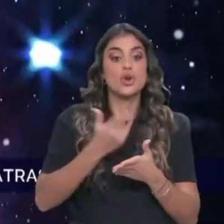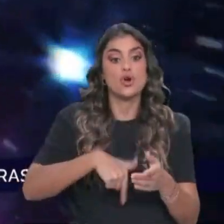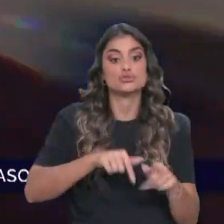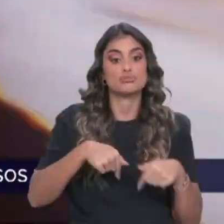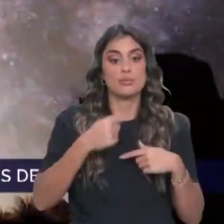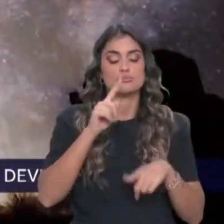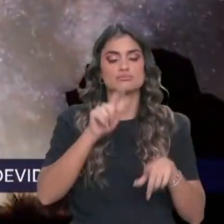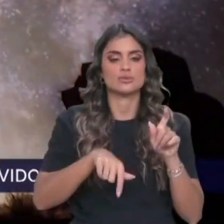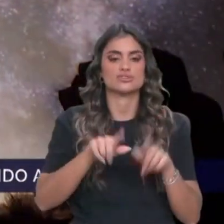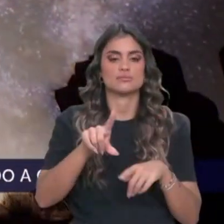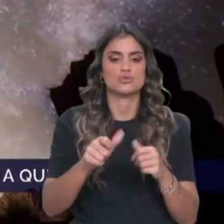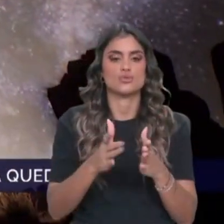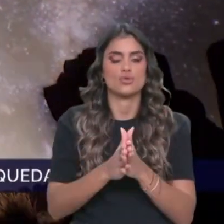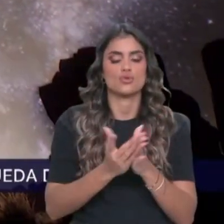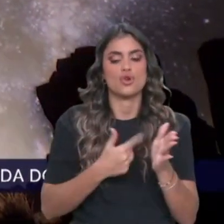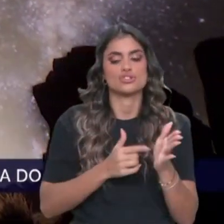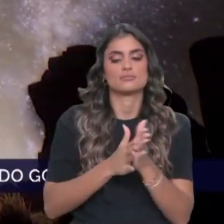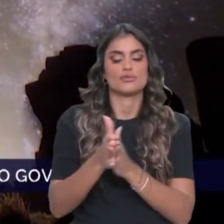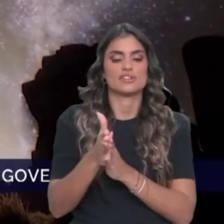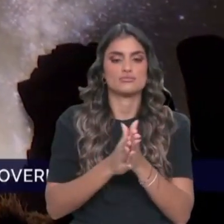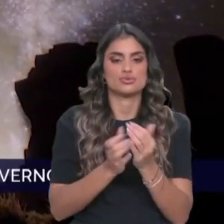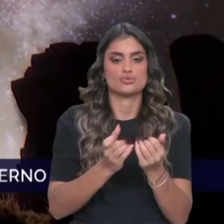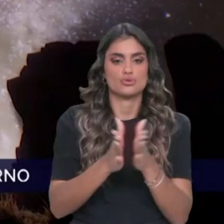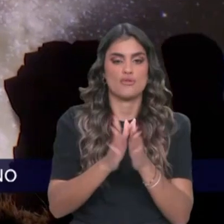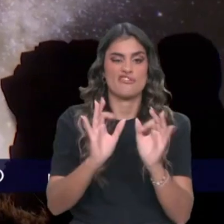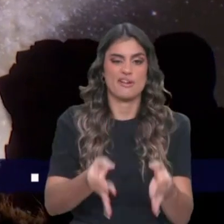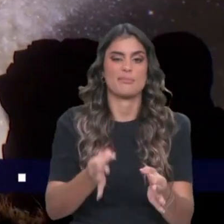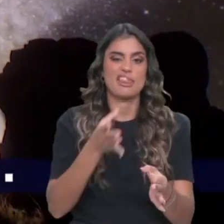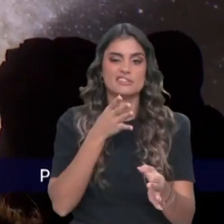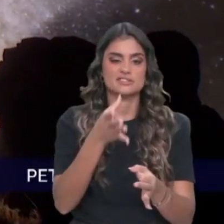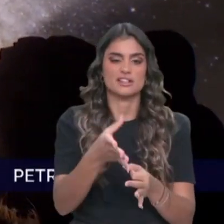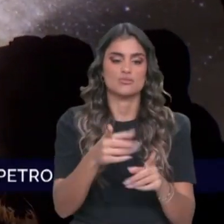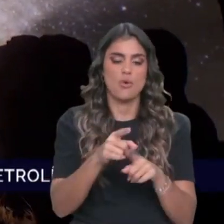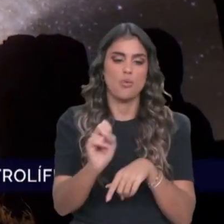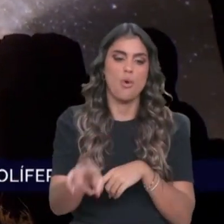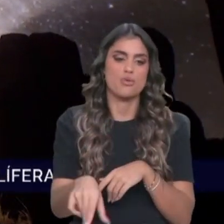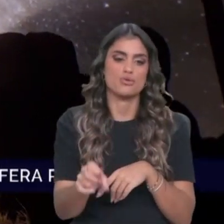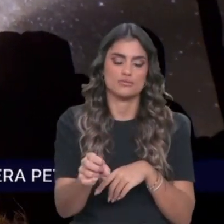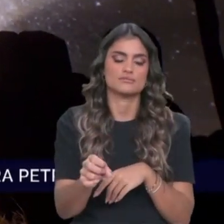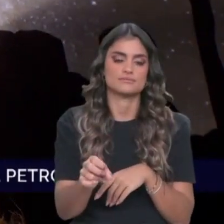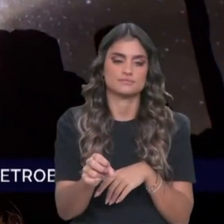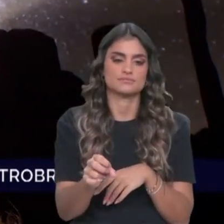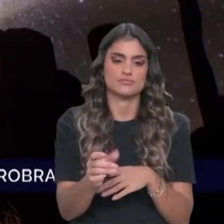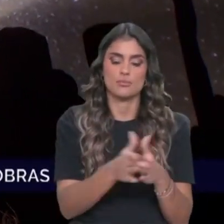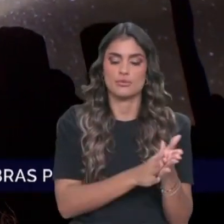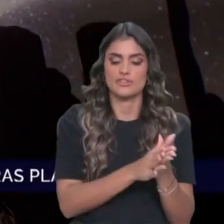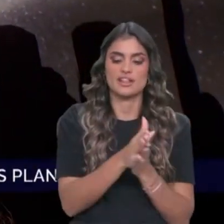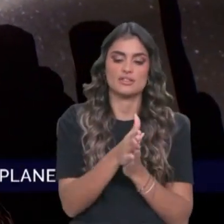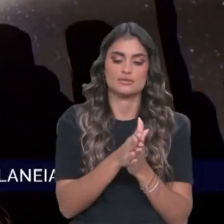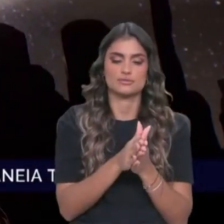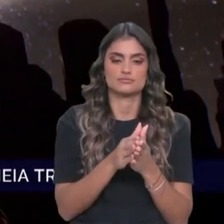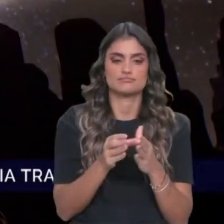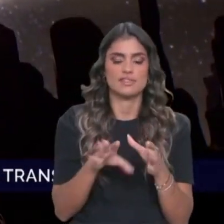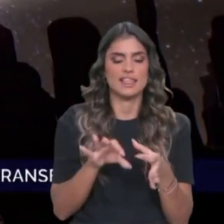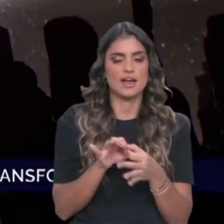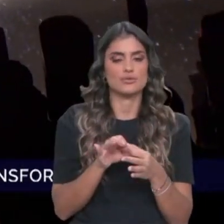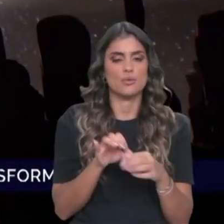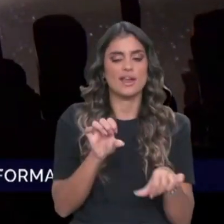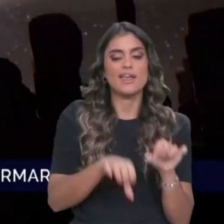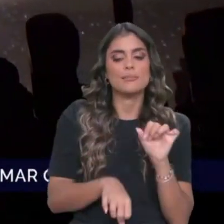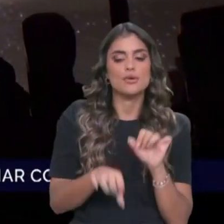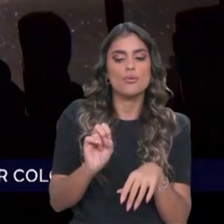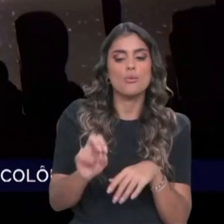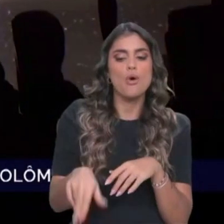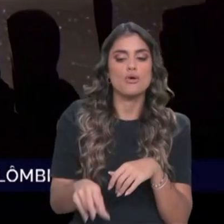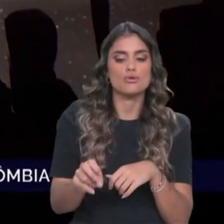seres humanos, mas também tudo aquilo que nós utilizamos. Escusado será dizer a utilidade do ouro e onde é que é utilizado, e da família química do ouro. E, portanto, quanto mais